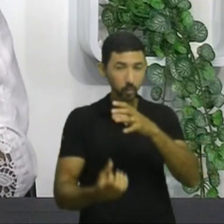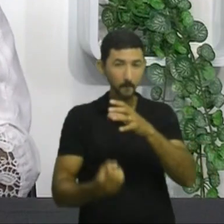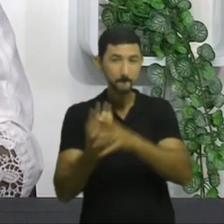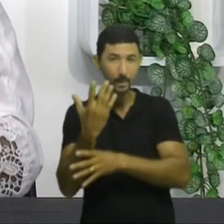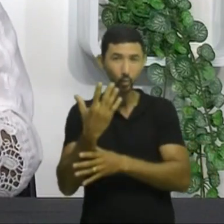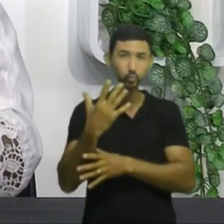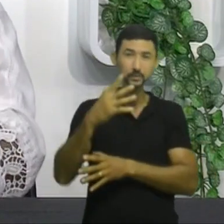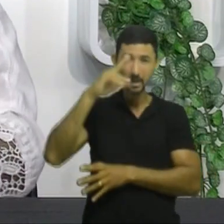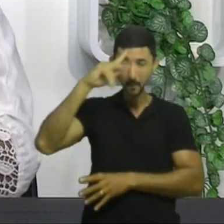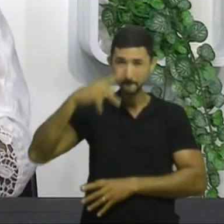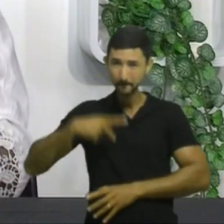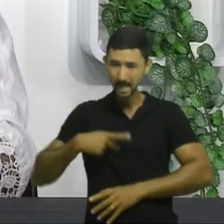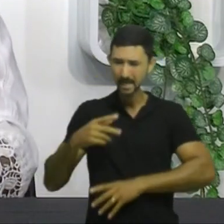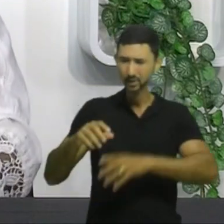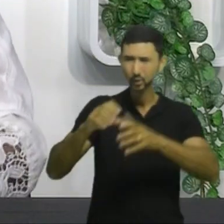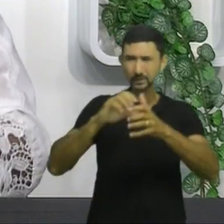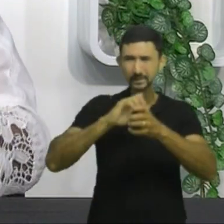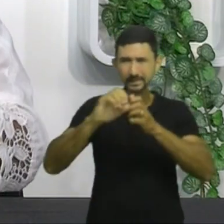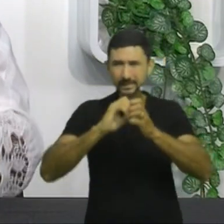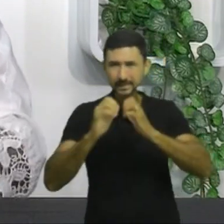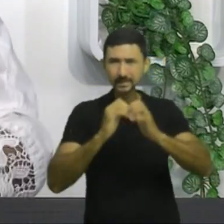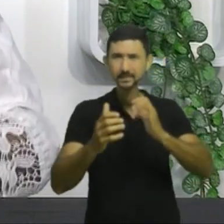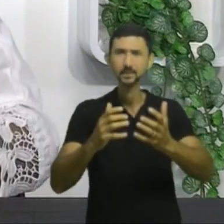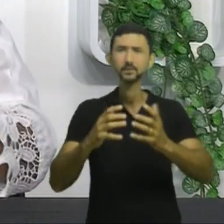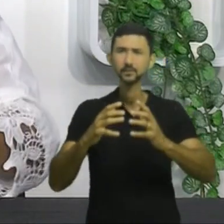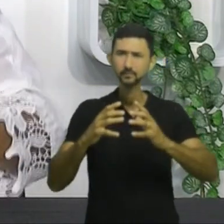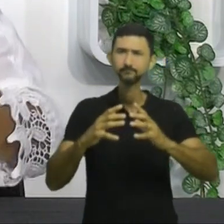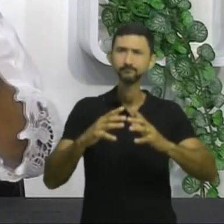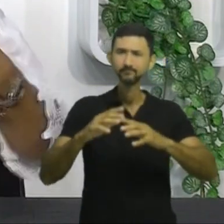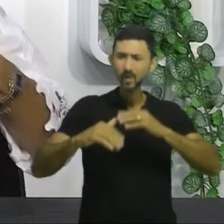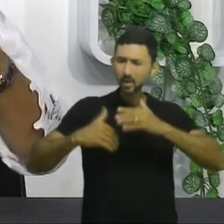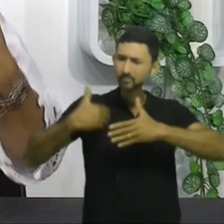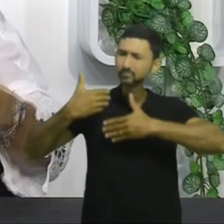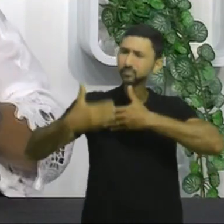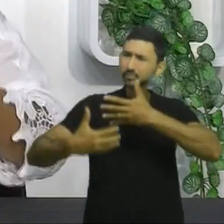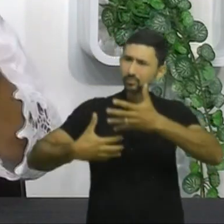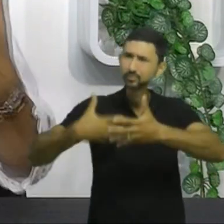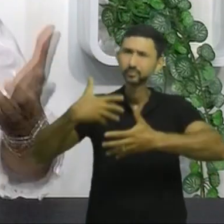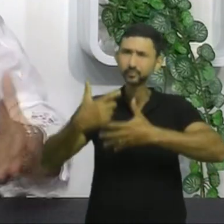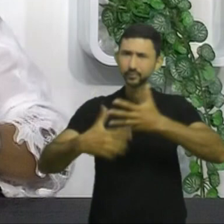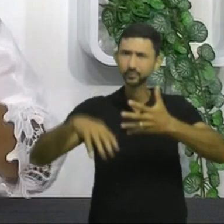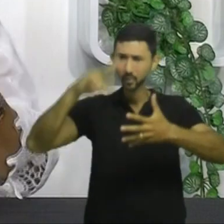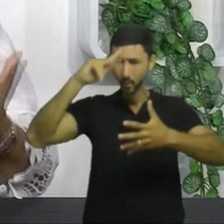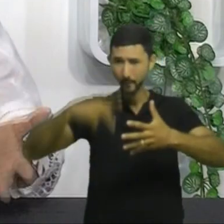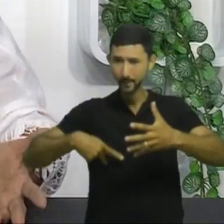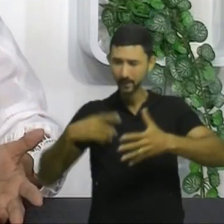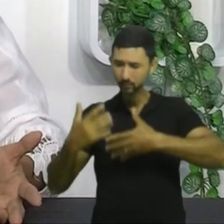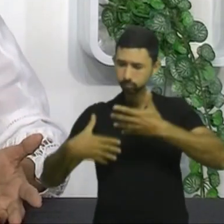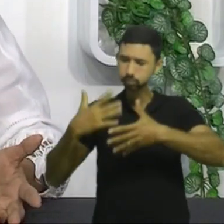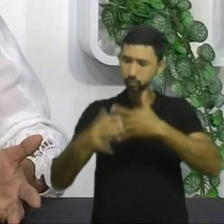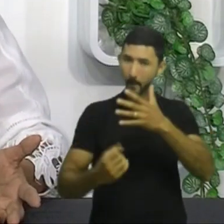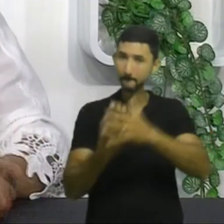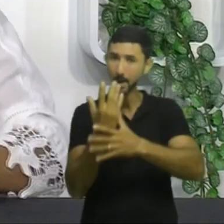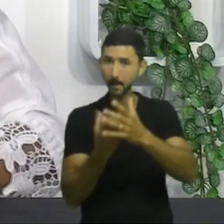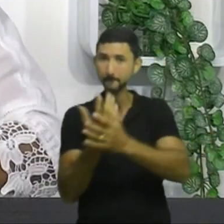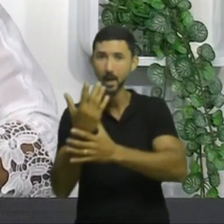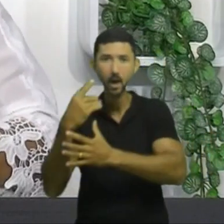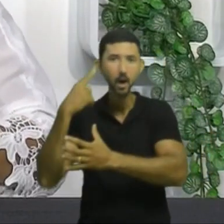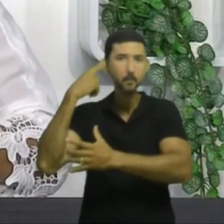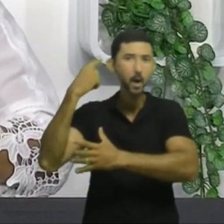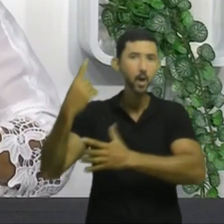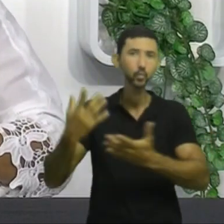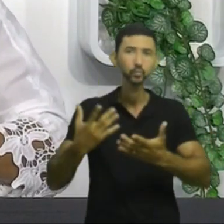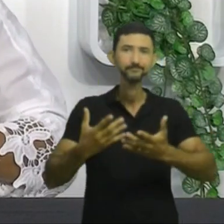essa produção dos atritos que o homem foi durante décadas e décadas produzindo. E hoje